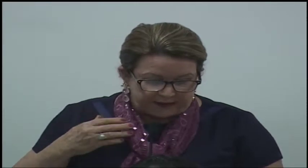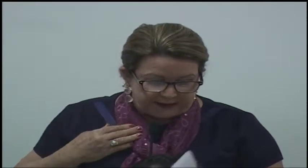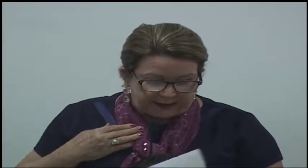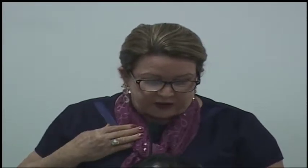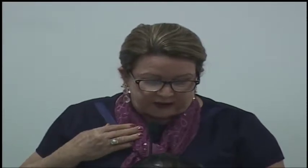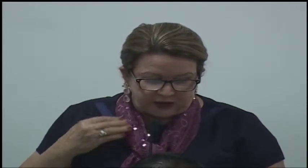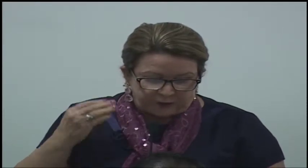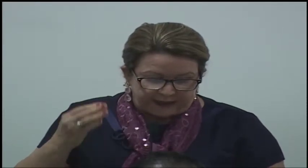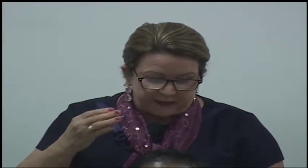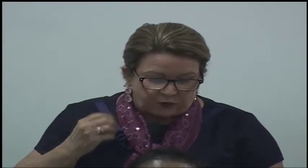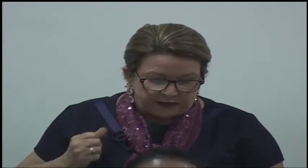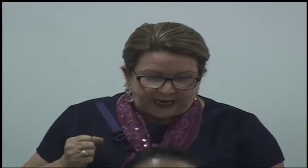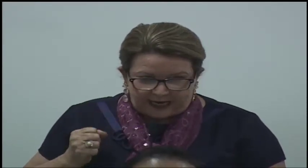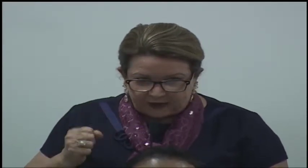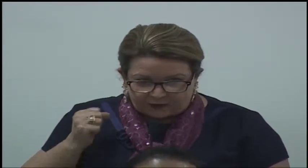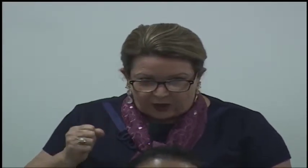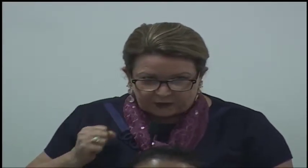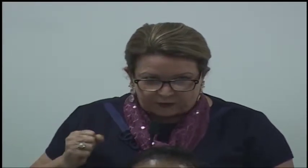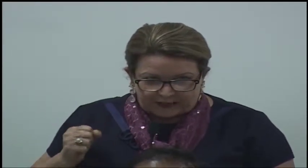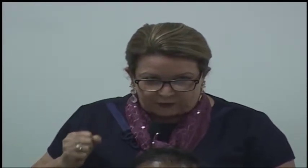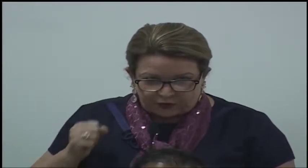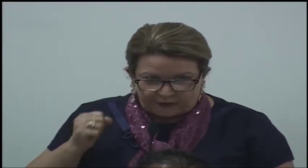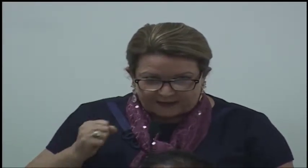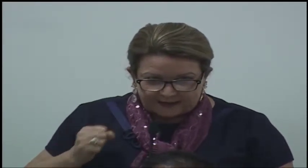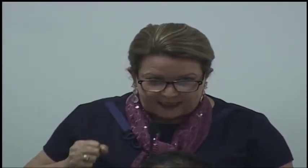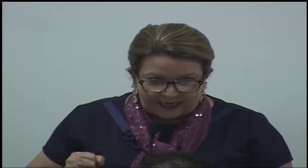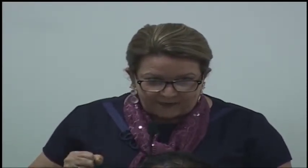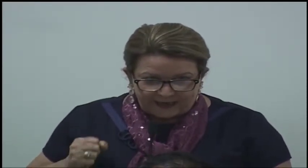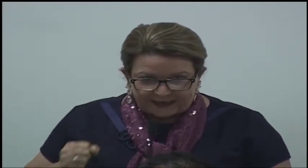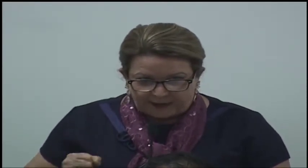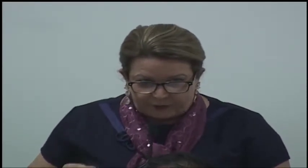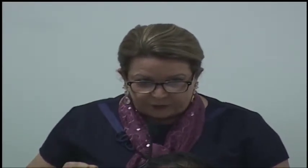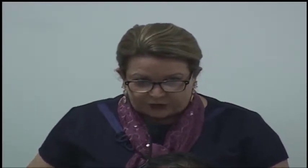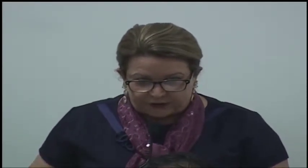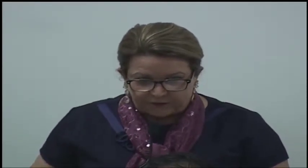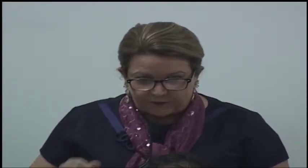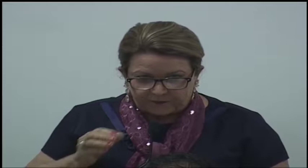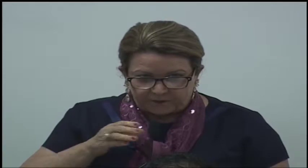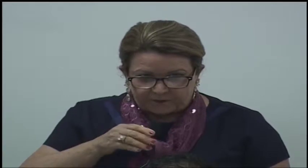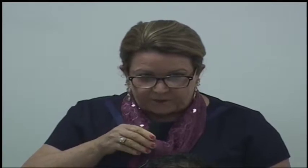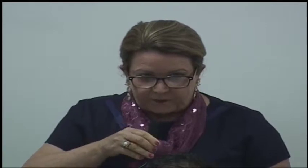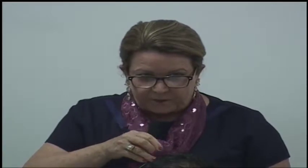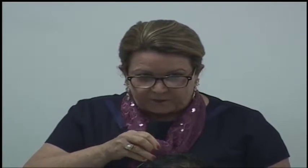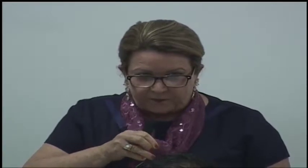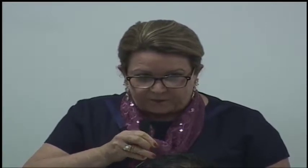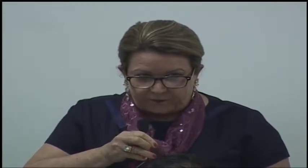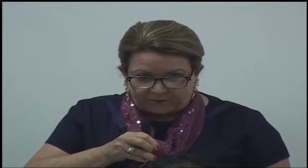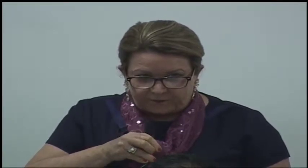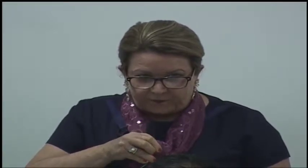senhor presidente, que a gente pudesse mostrar as fotos no telão de como é que está essa ponte.